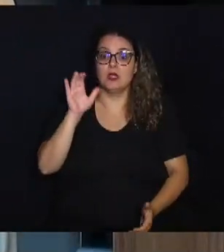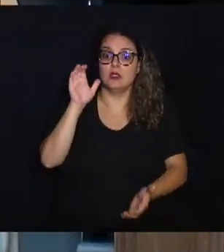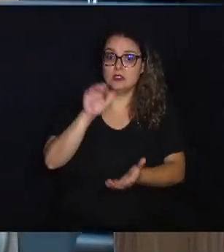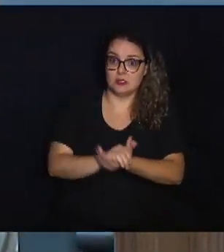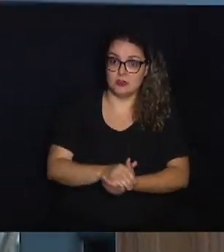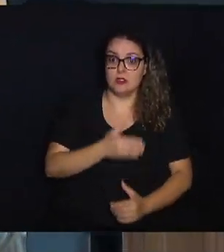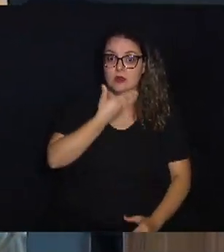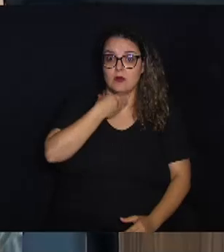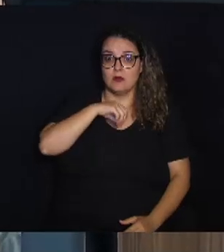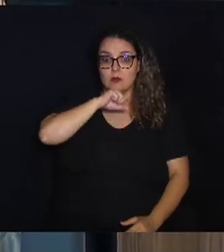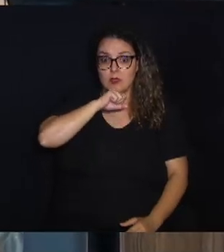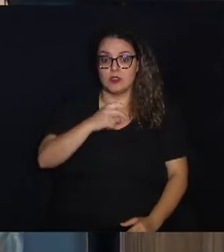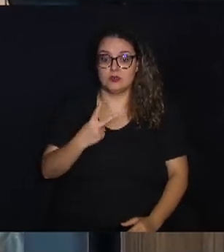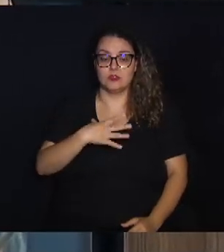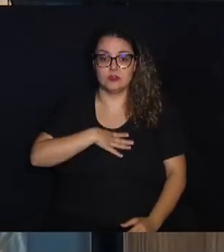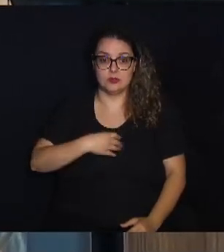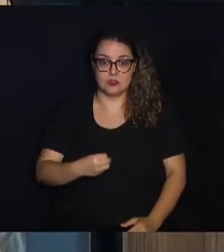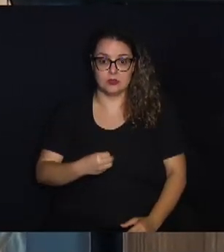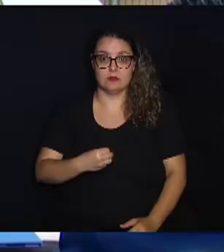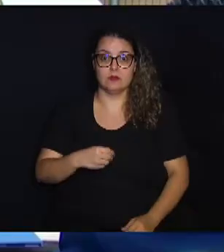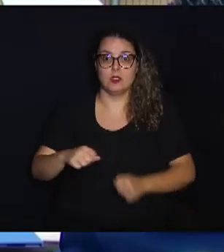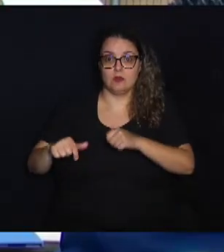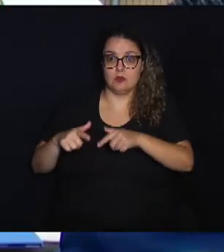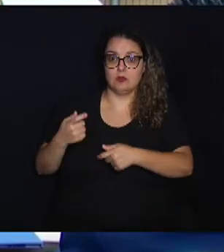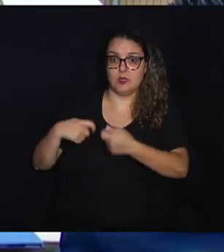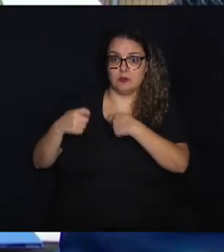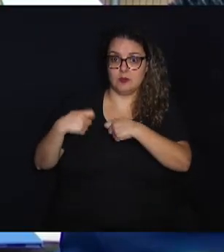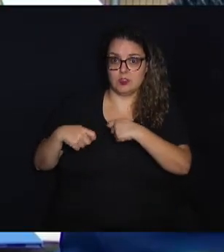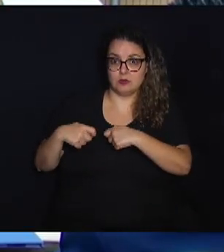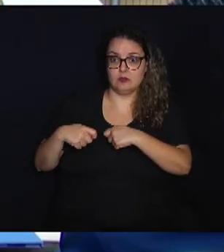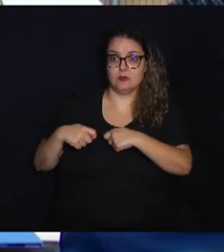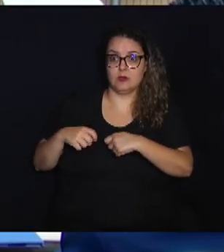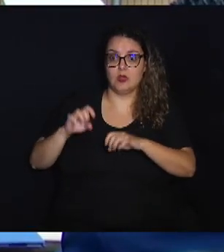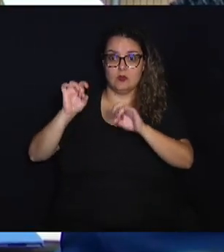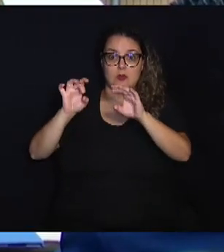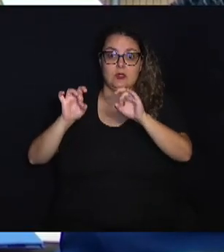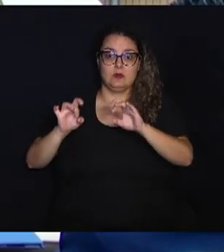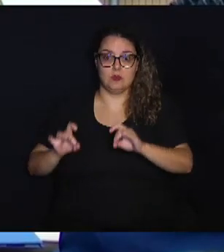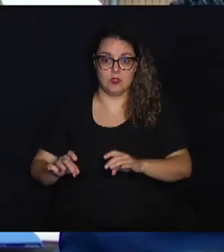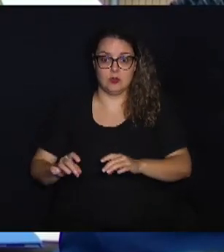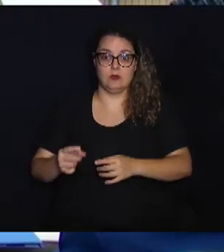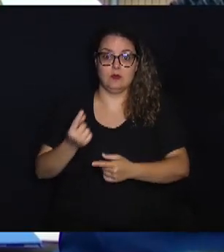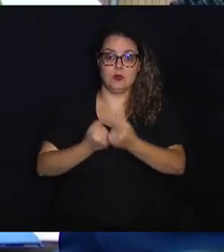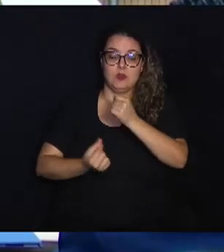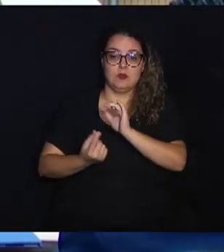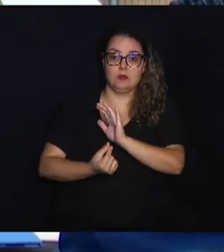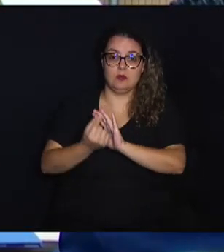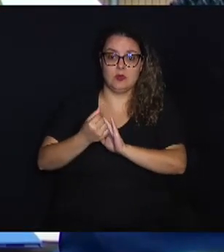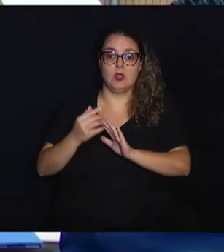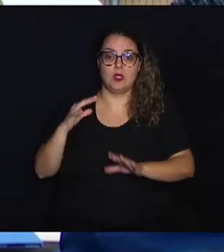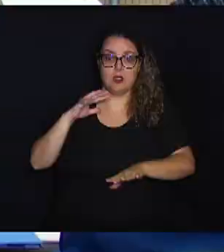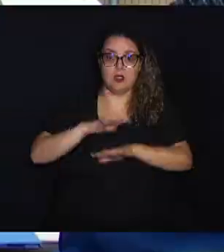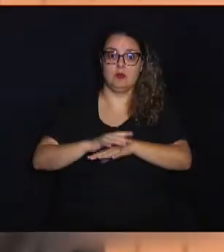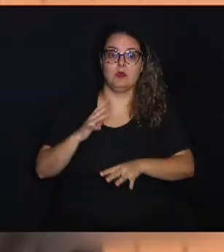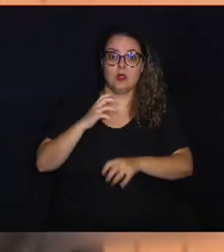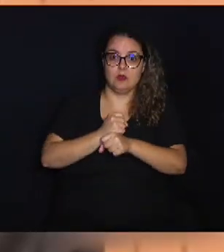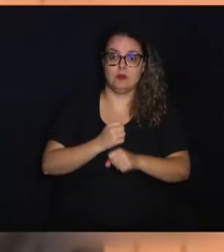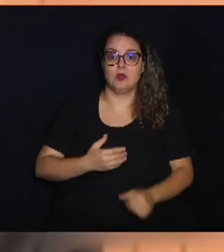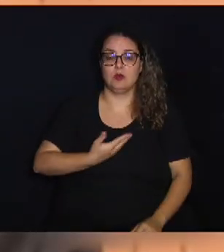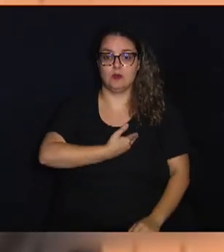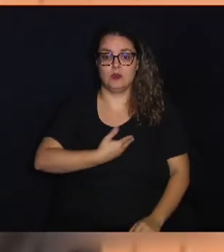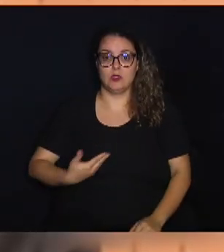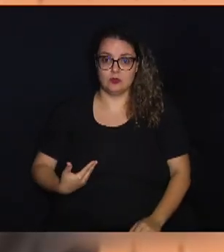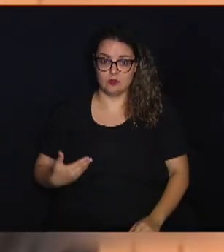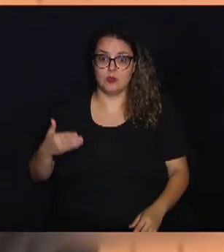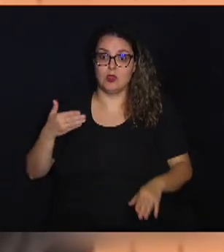pai de 2 filhos, formado em administração com especialização em orçamento e contabilidade pública.